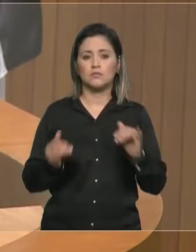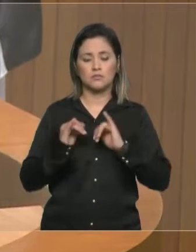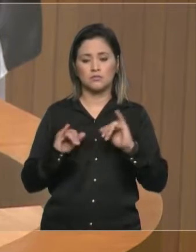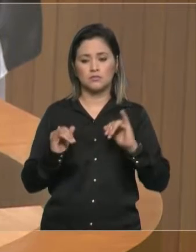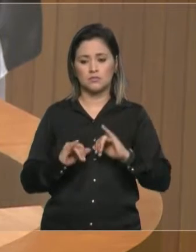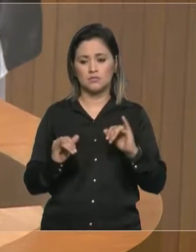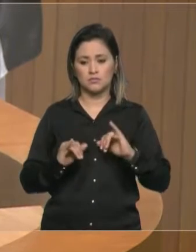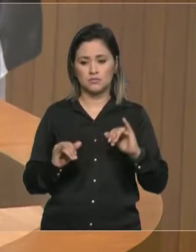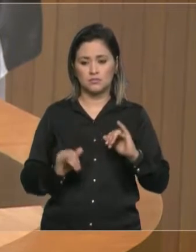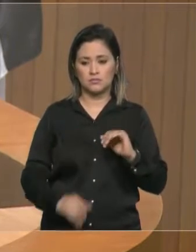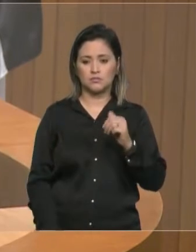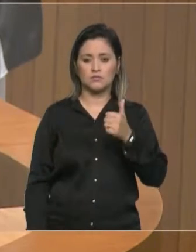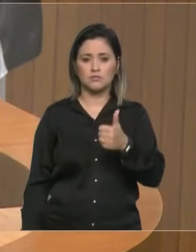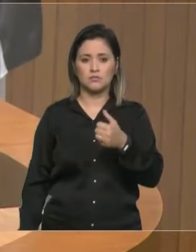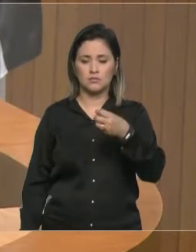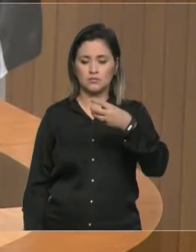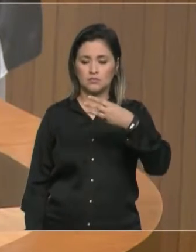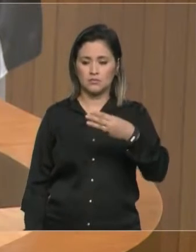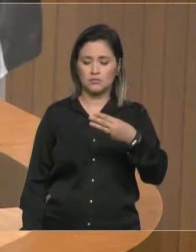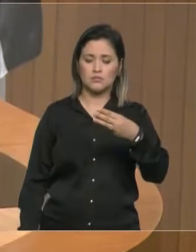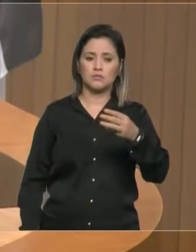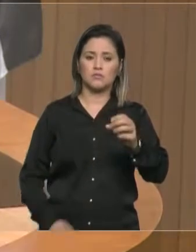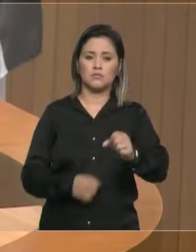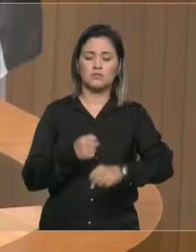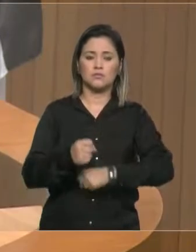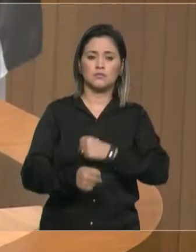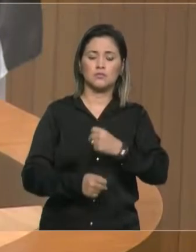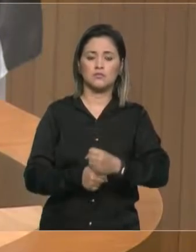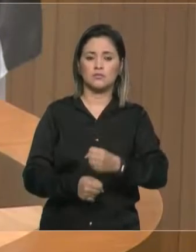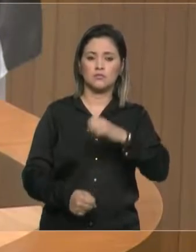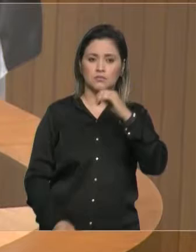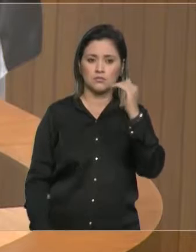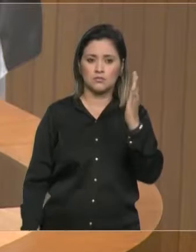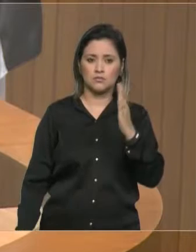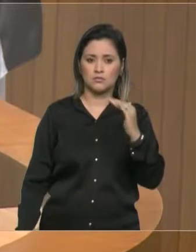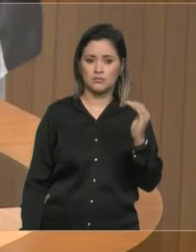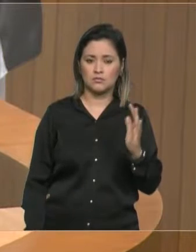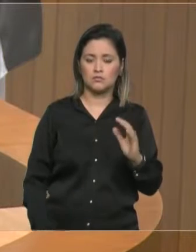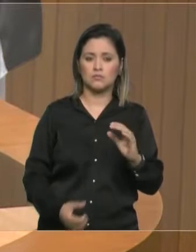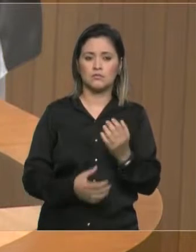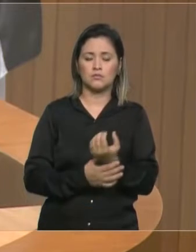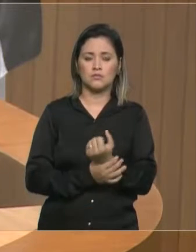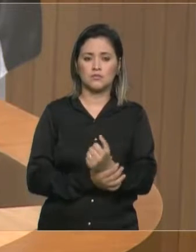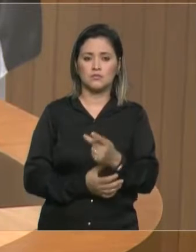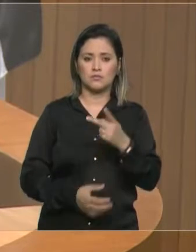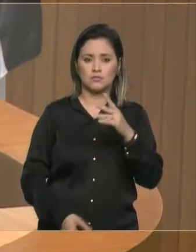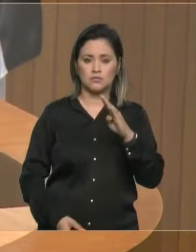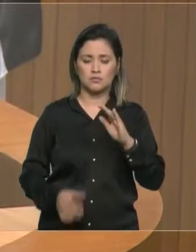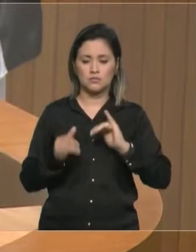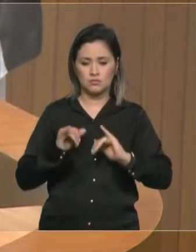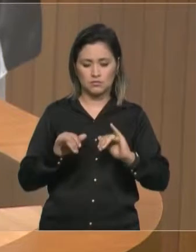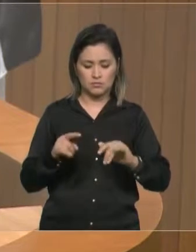13º Anuário Brasileiro de Segurança Pública, que foi divulgado essa semana, onde traz